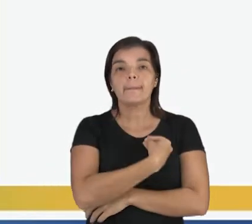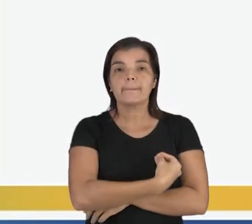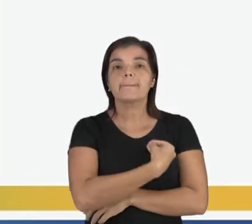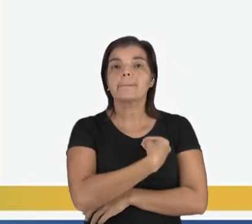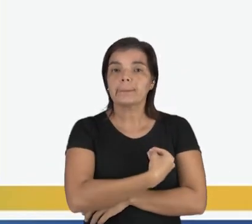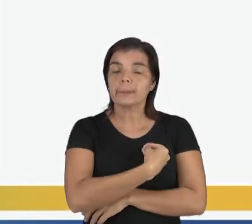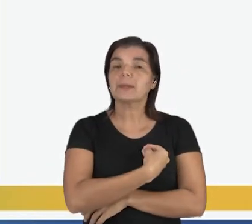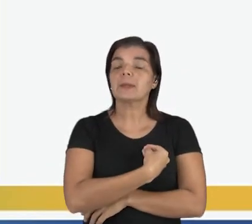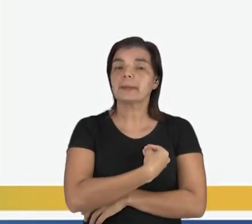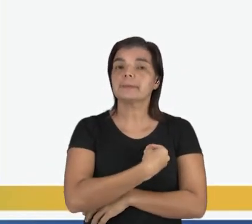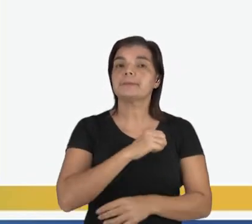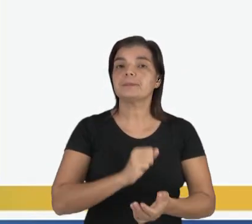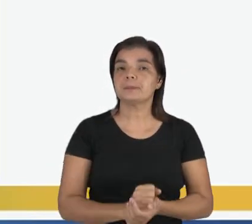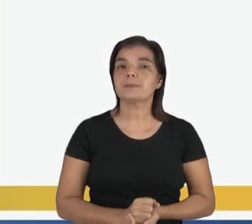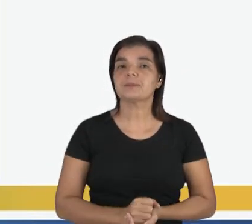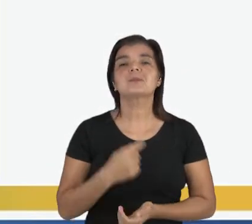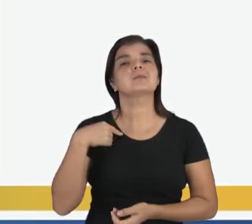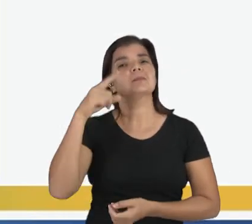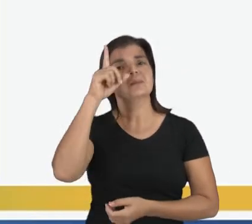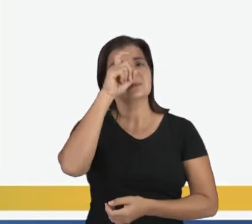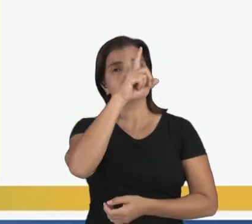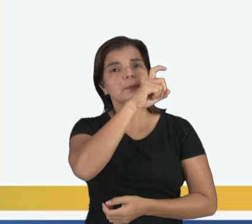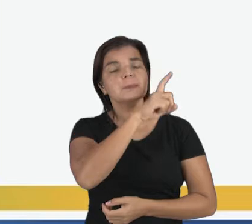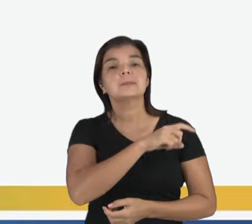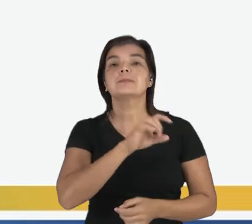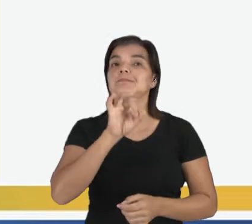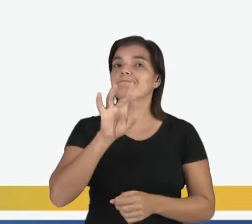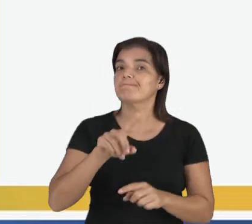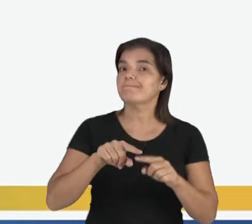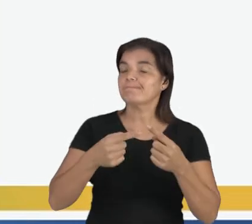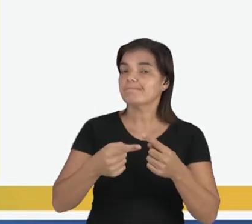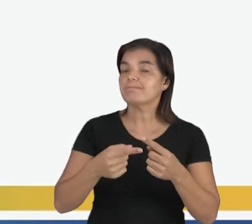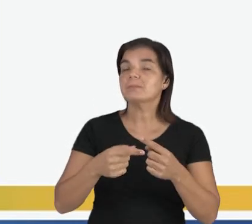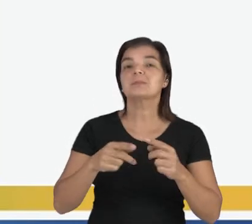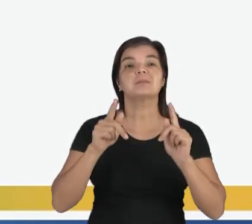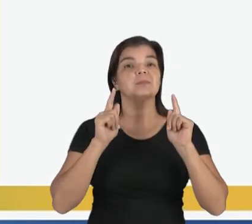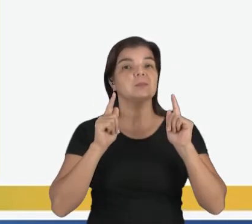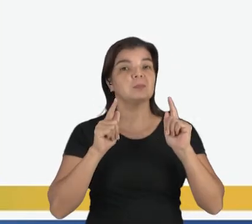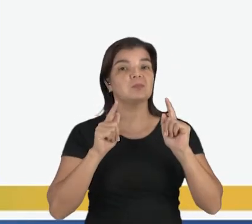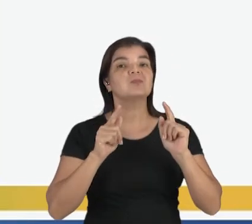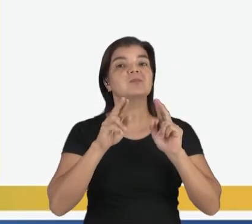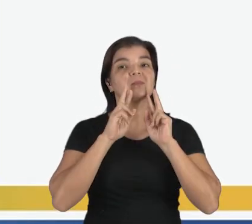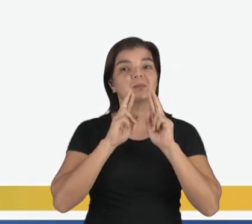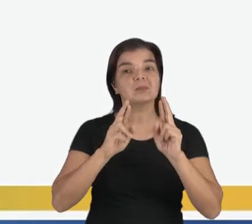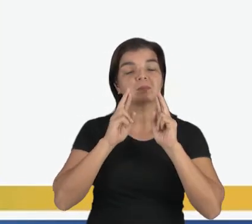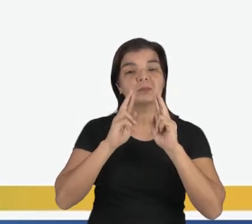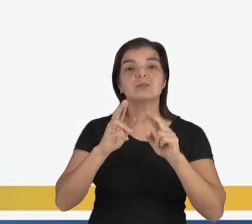né, que estavam complicadas. Só que esse protesto